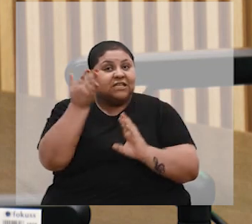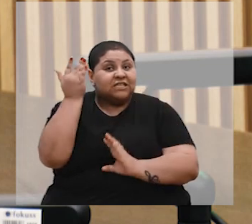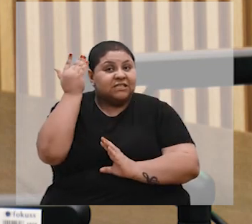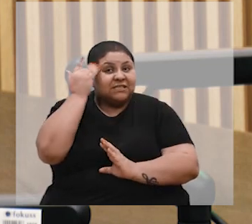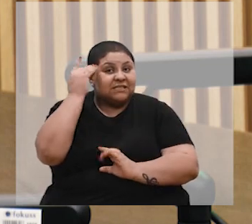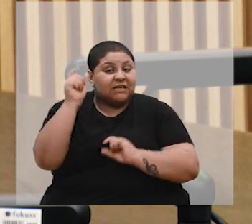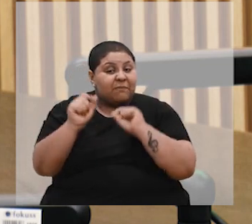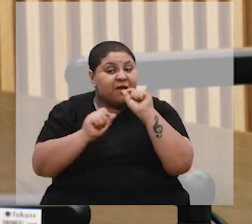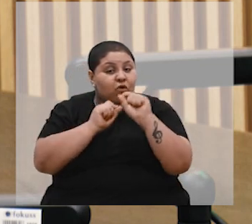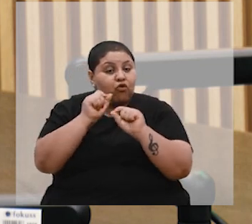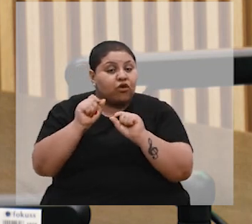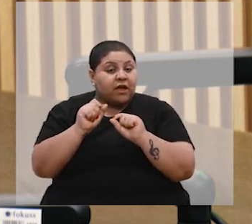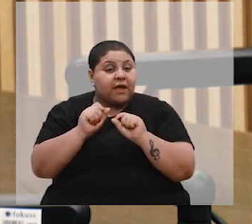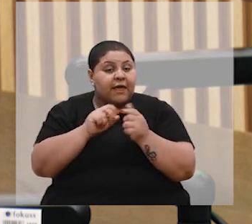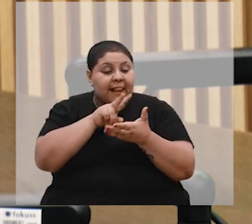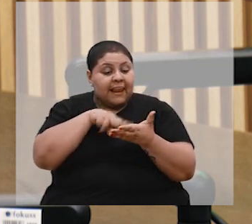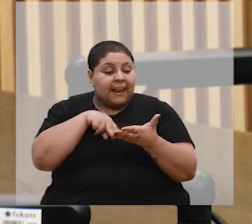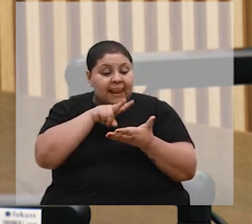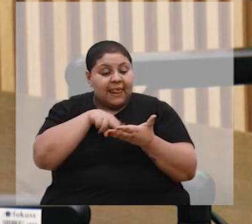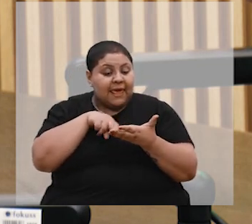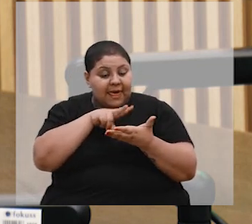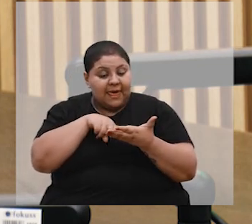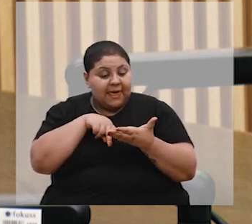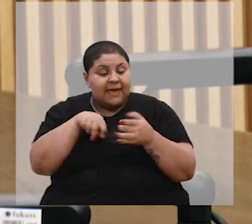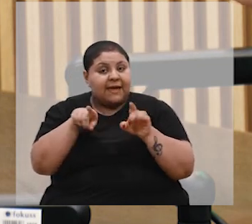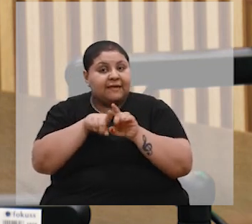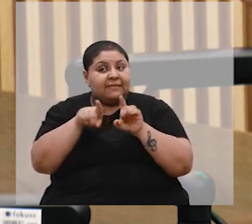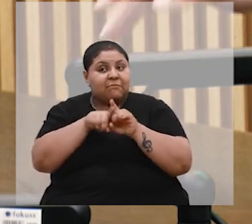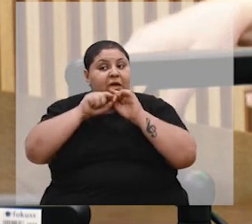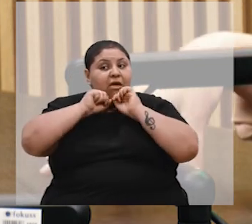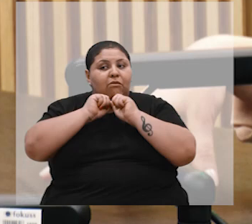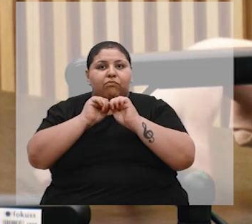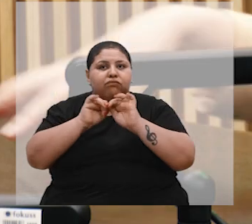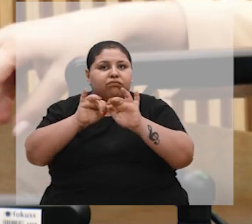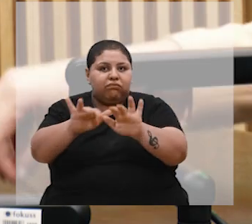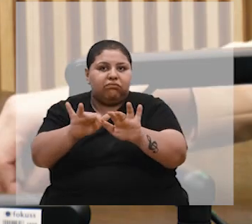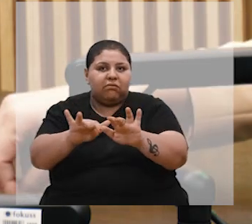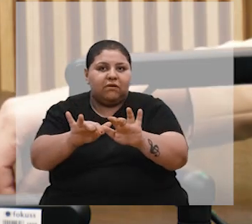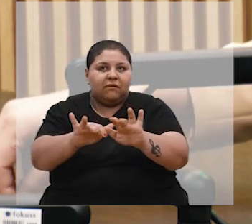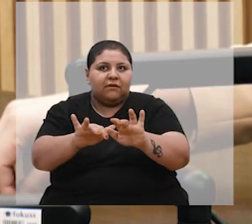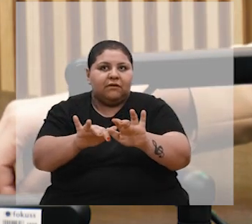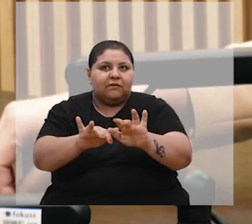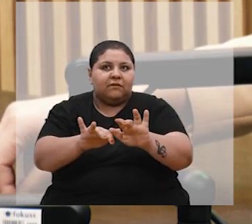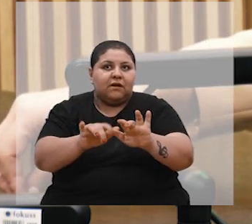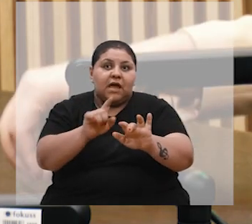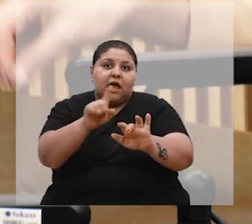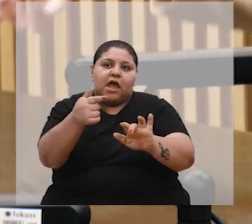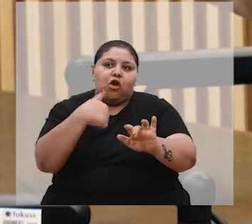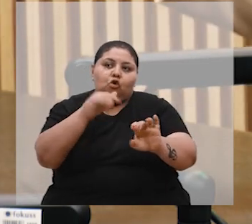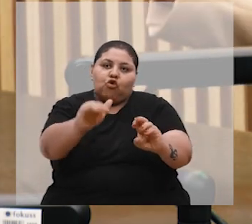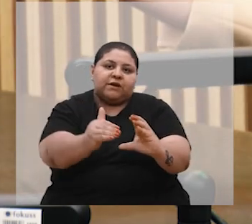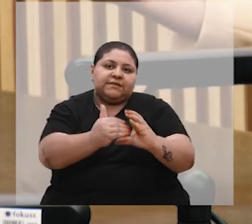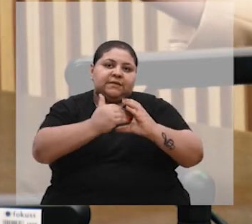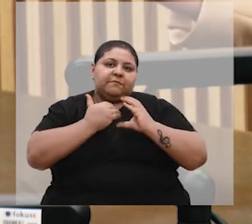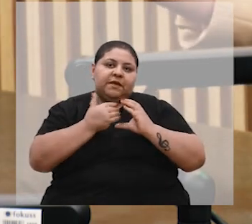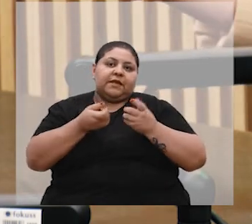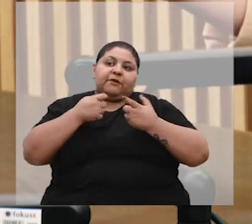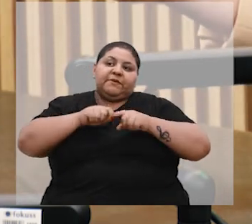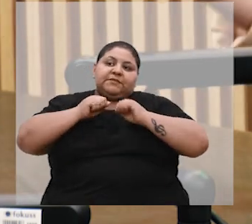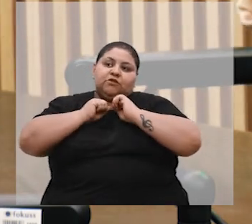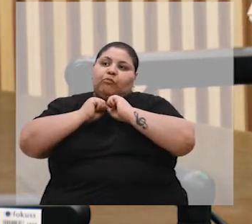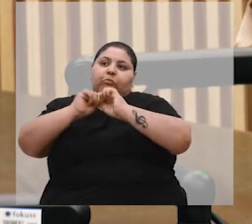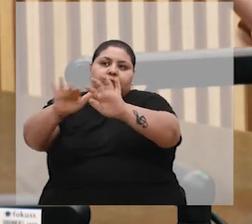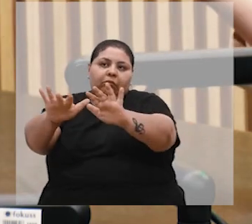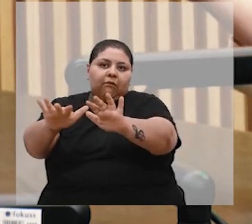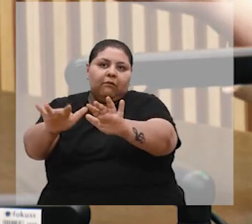saber aquilo que se consome e aquilo que se replica, né? Porque nem tudo, não é porque eu recebi de alguém que eu pressuponha